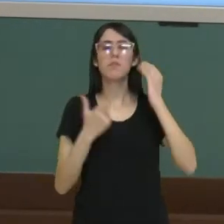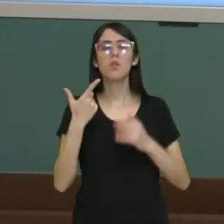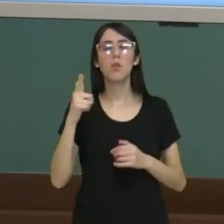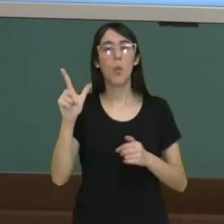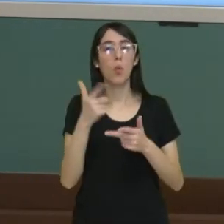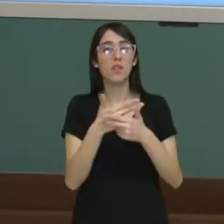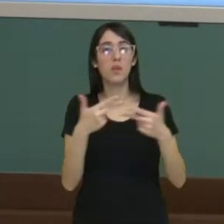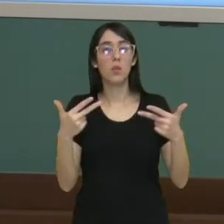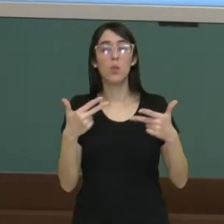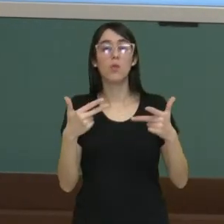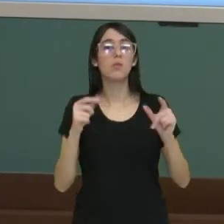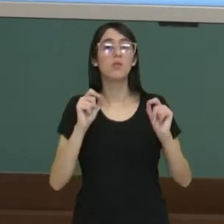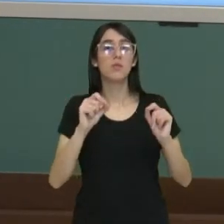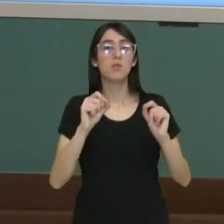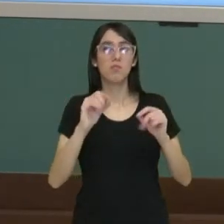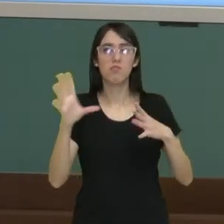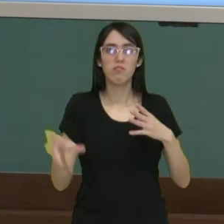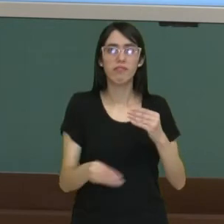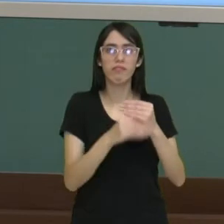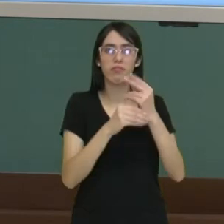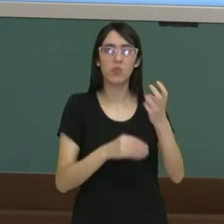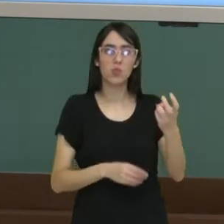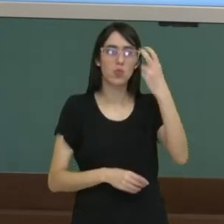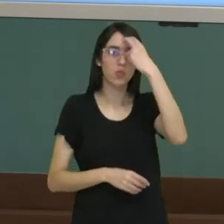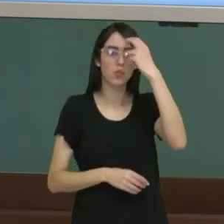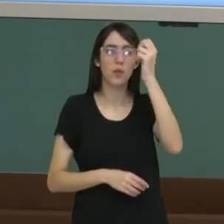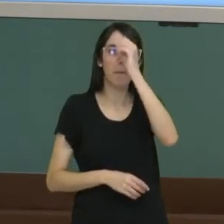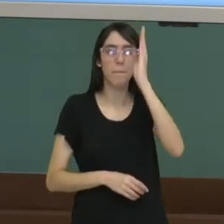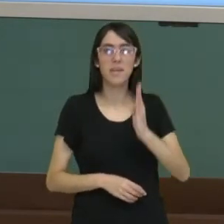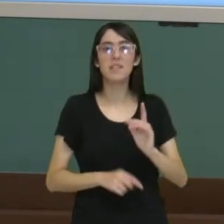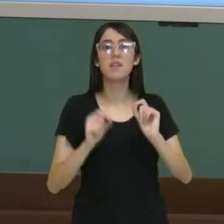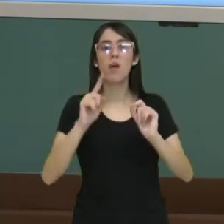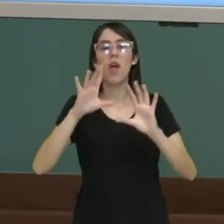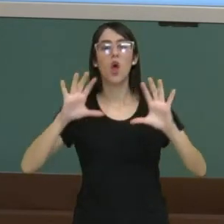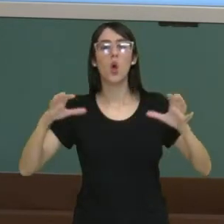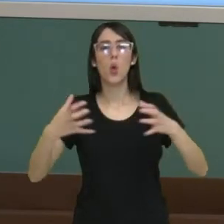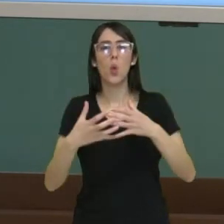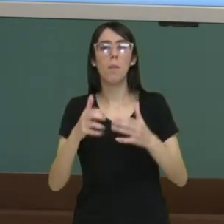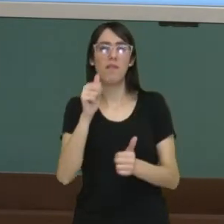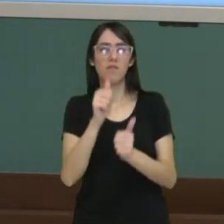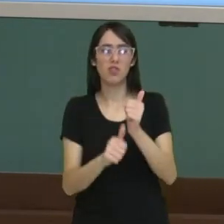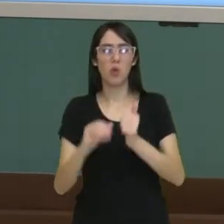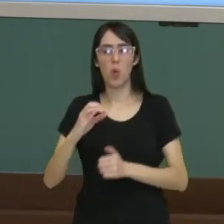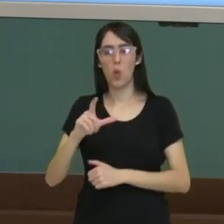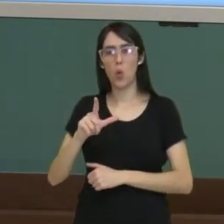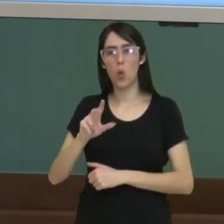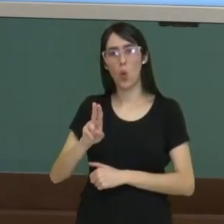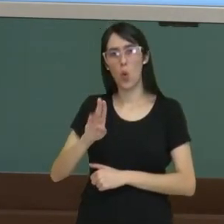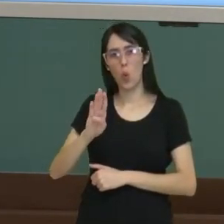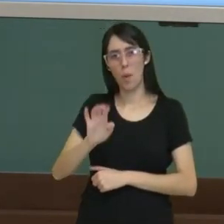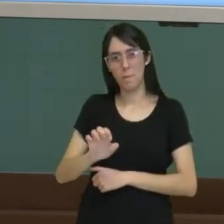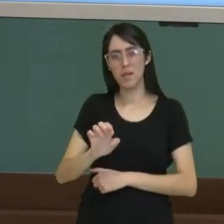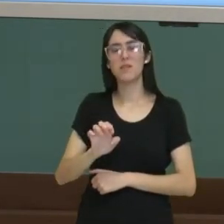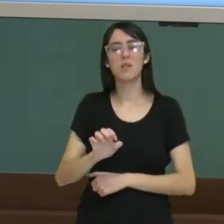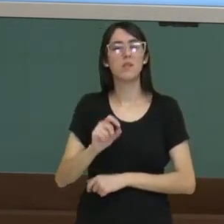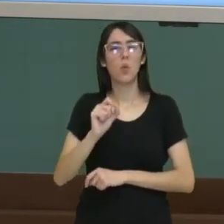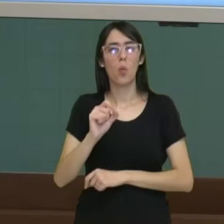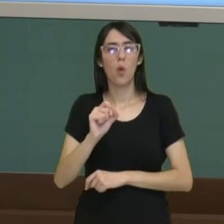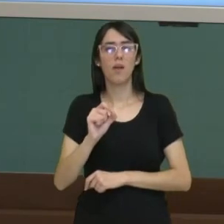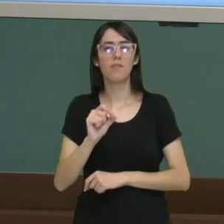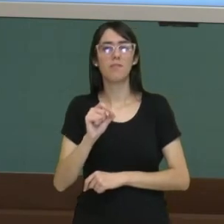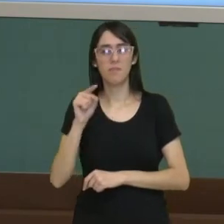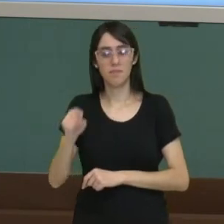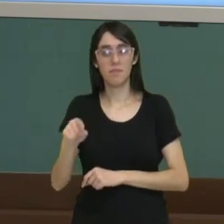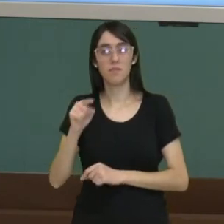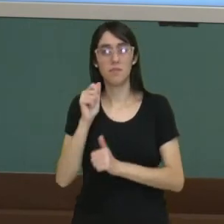que vai fomentar essa cultura popular brasileira, pessoal, vai ser os clubes de futebol. Graças ao rádio, né, os clubes de futebol vão começar a ser